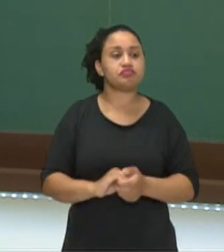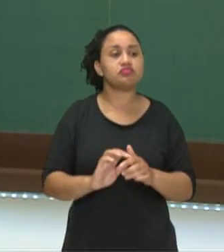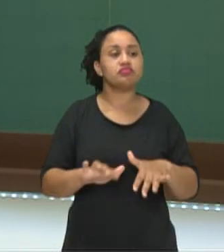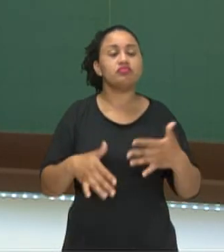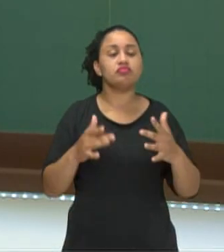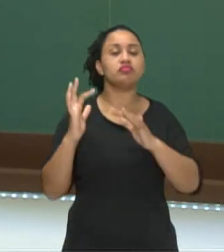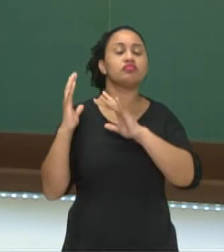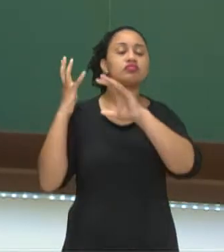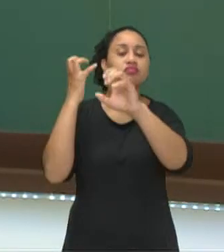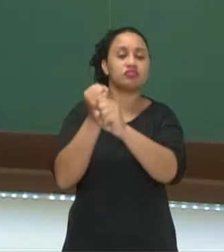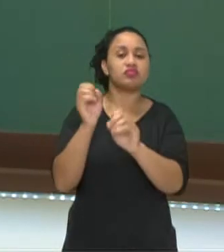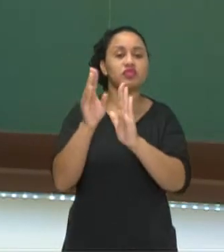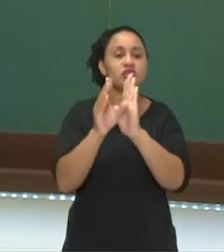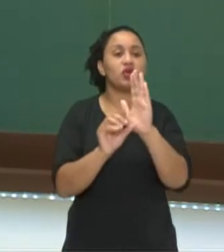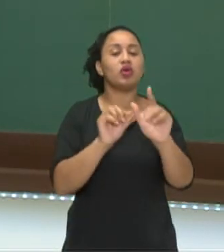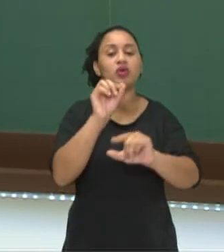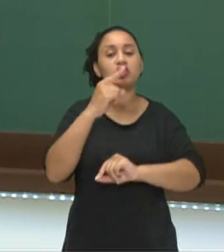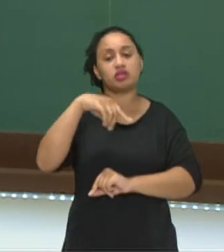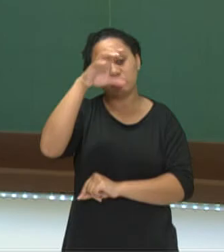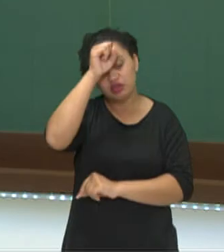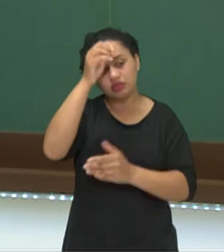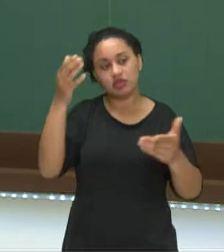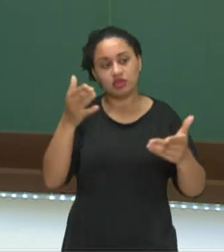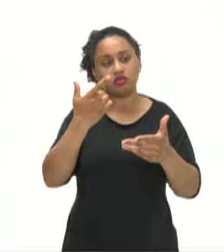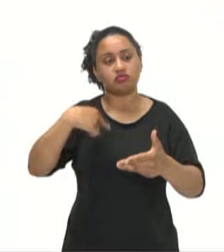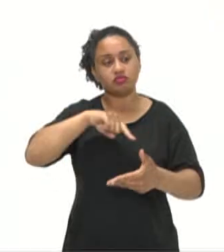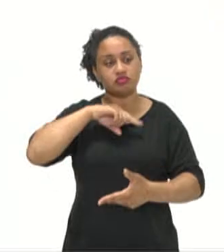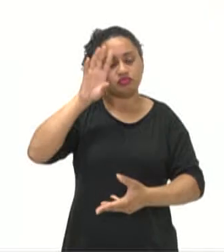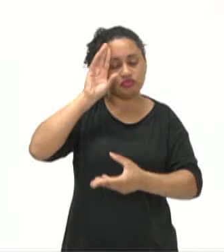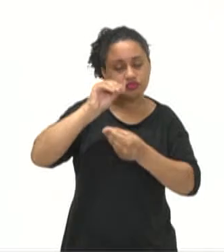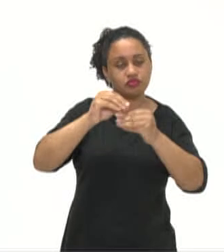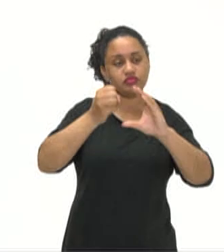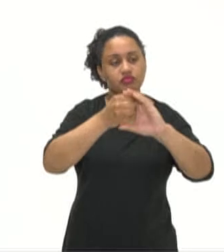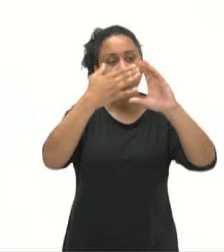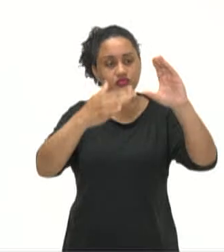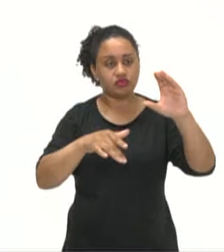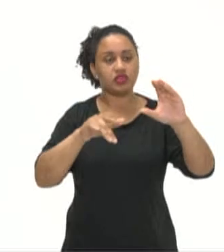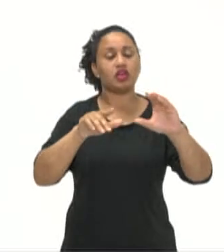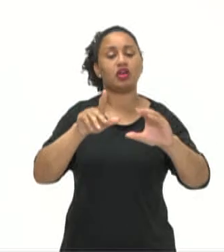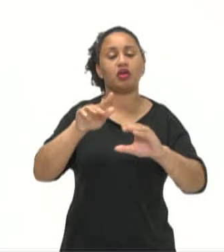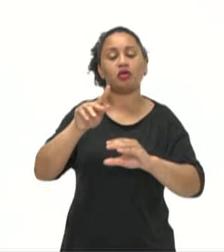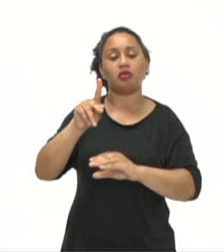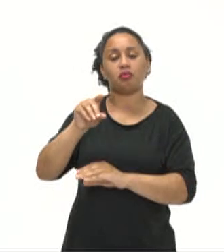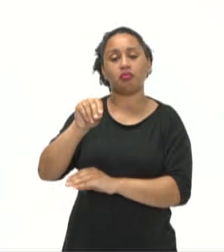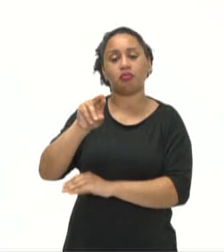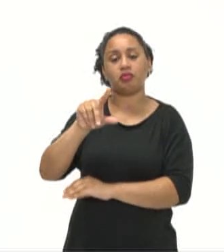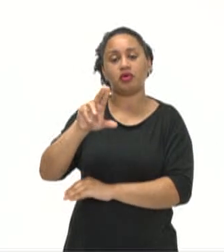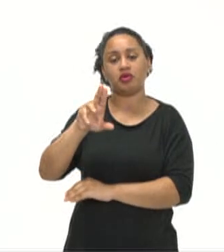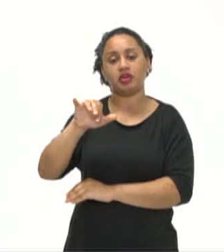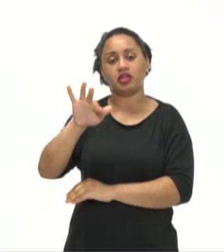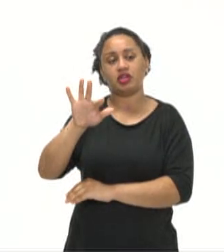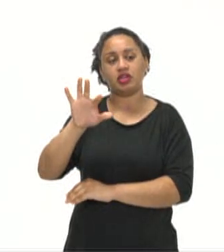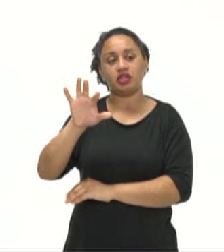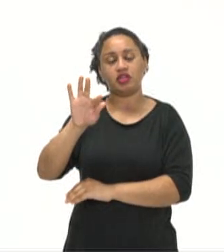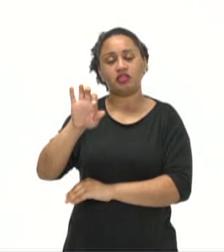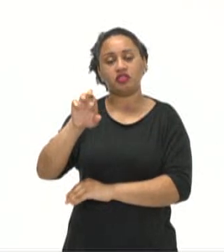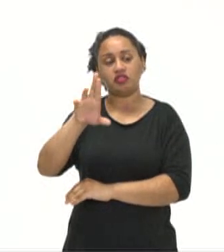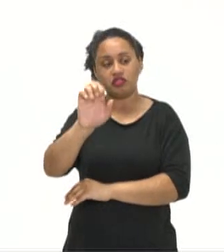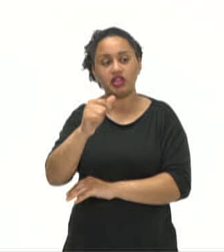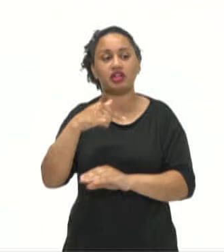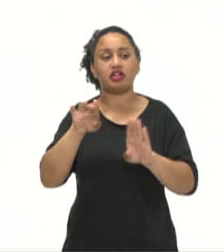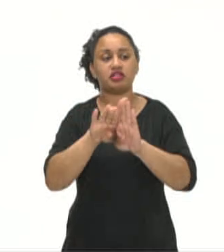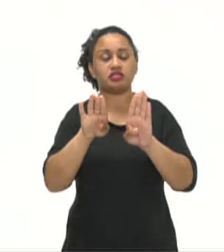Então, o que nós vimos na aula de hoje? Compreendemos as características do filo porífera, a morfologia das